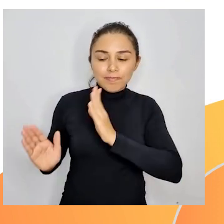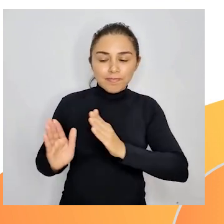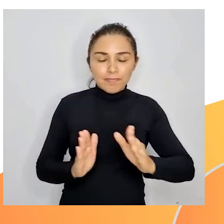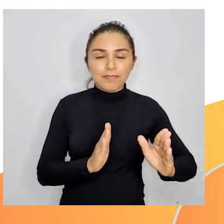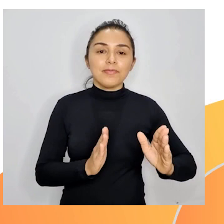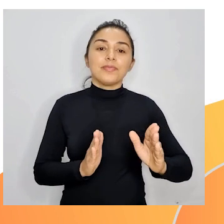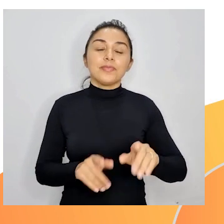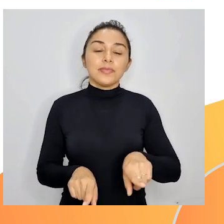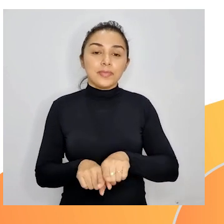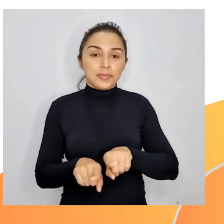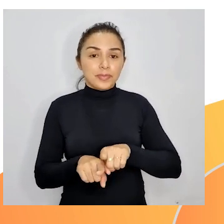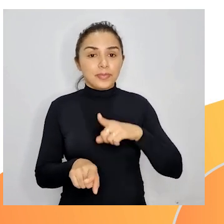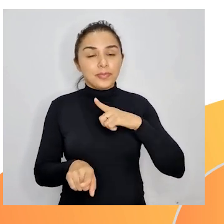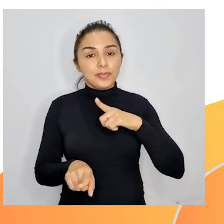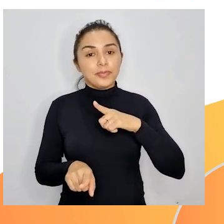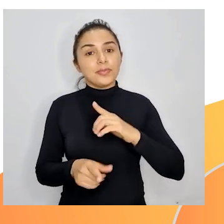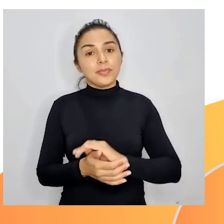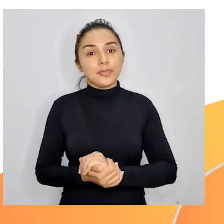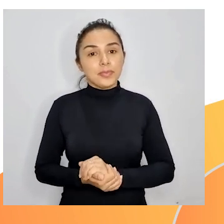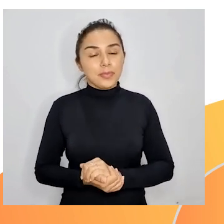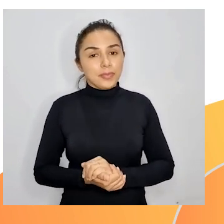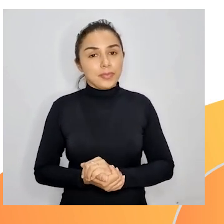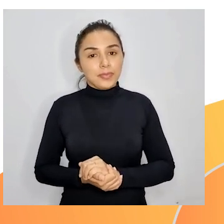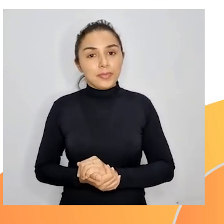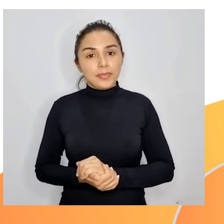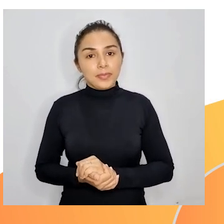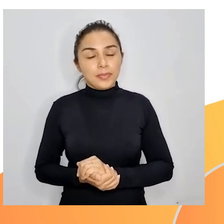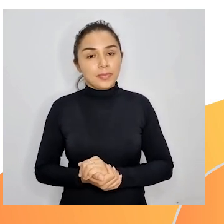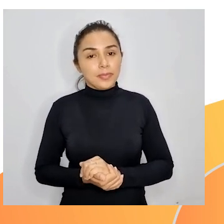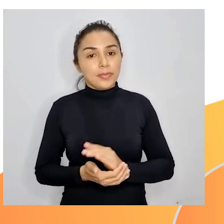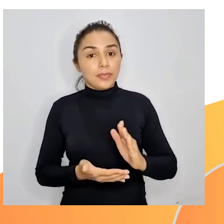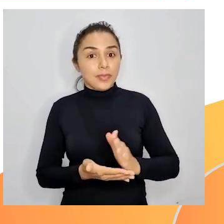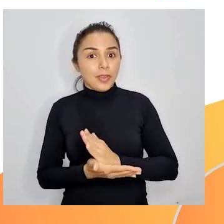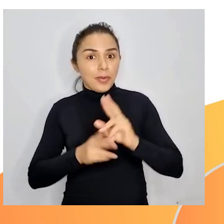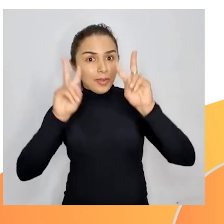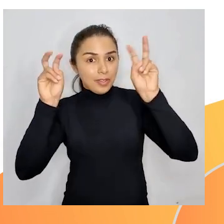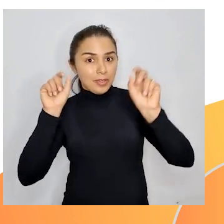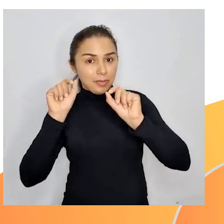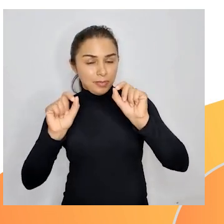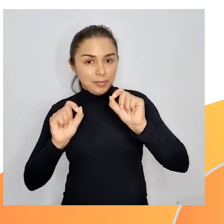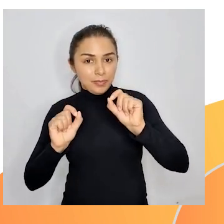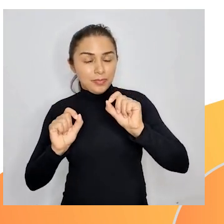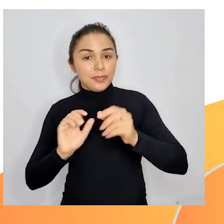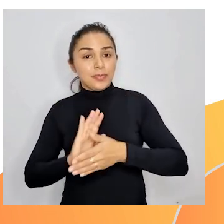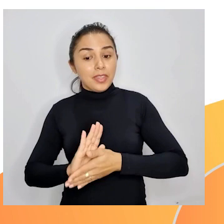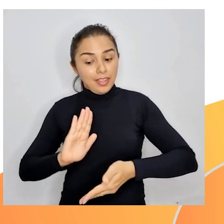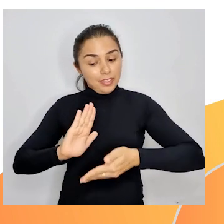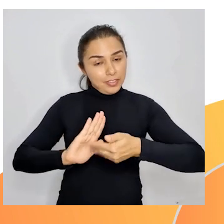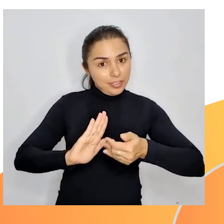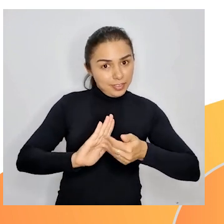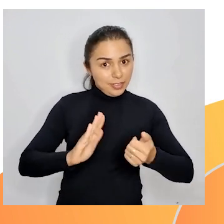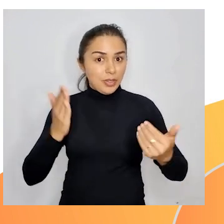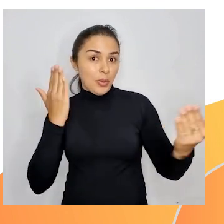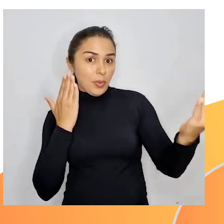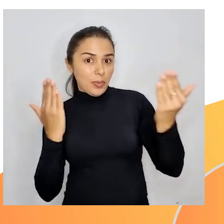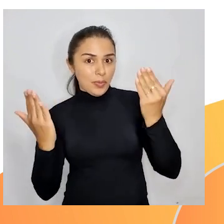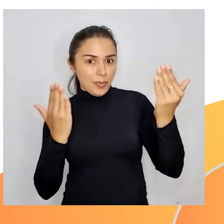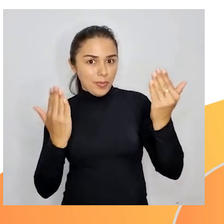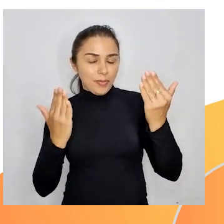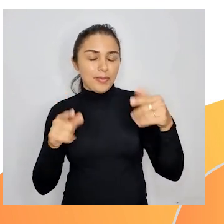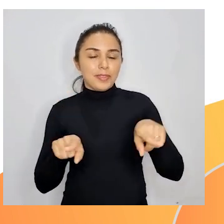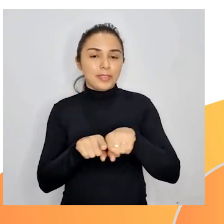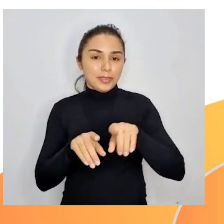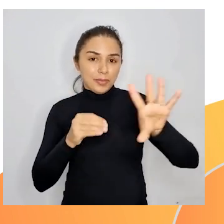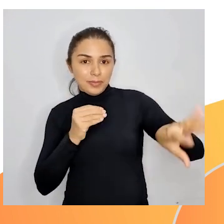e envolve situações relacionadas a tirar, comparar e a